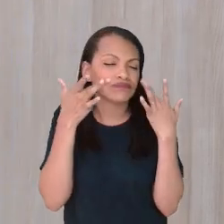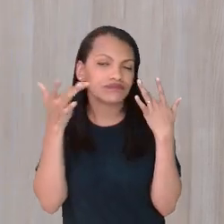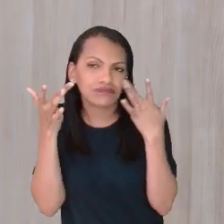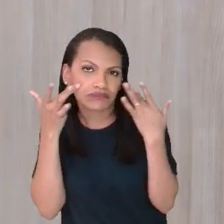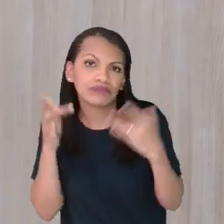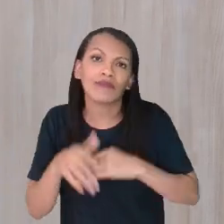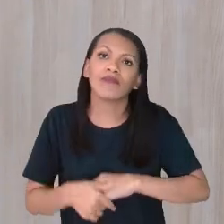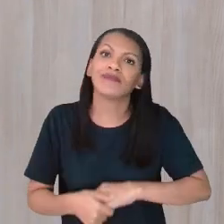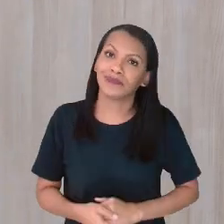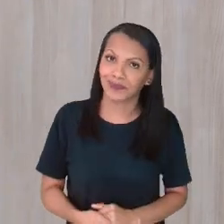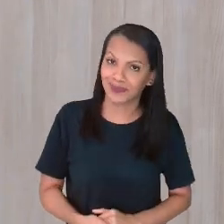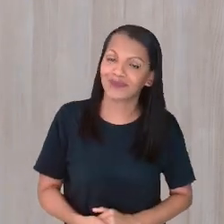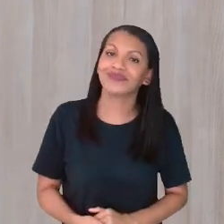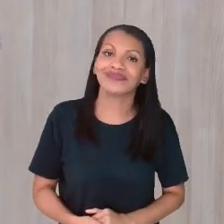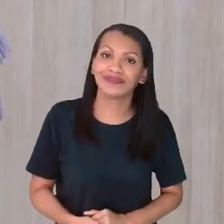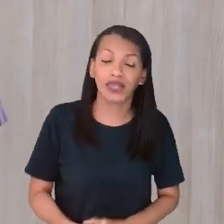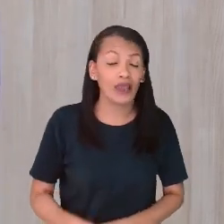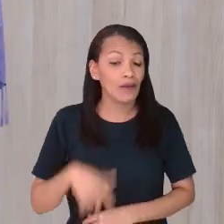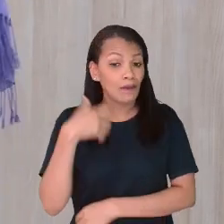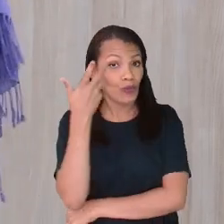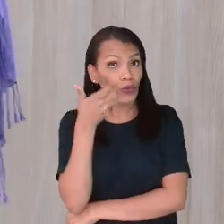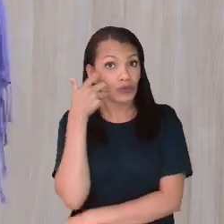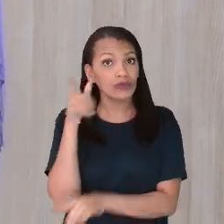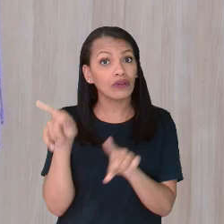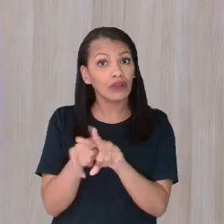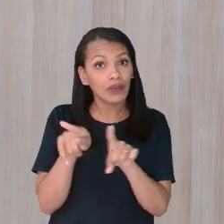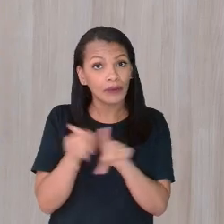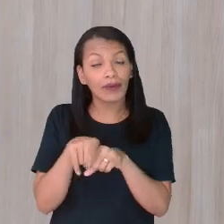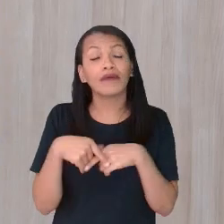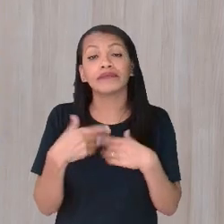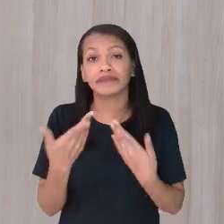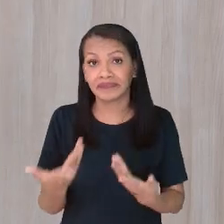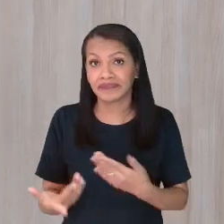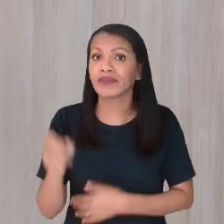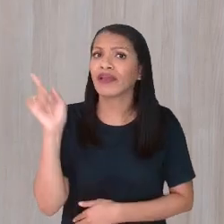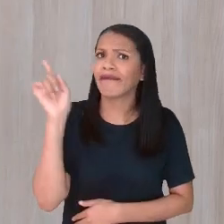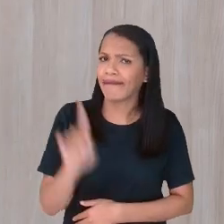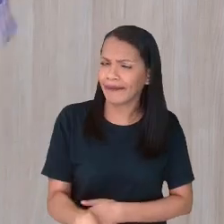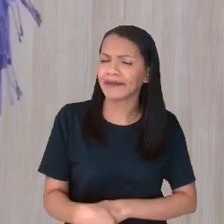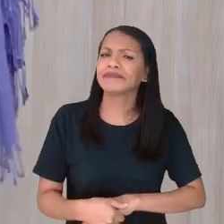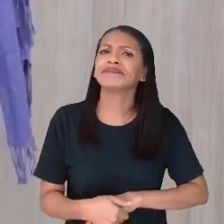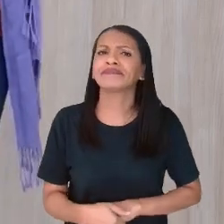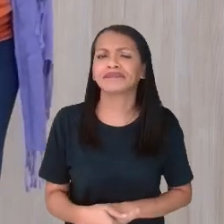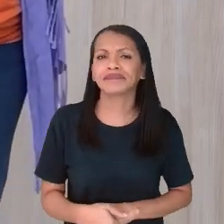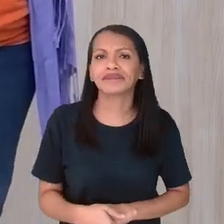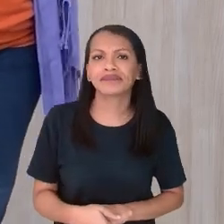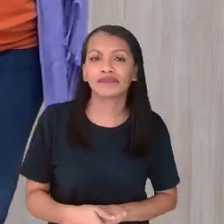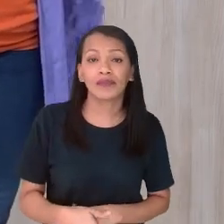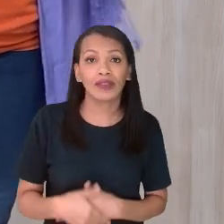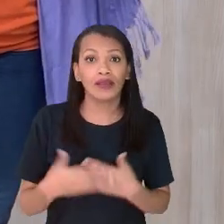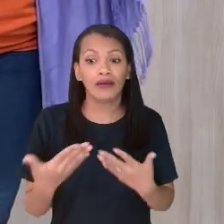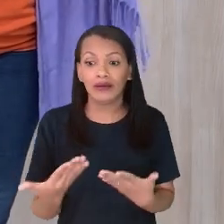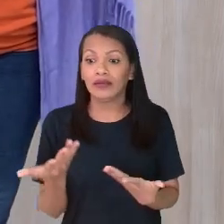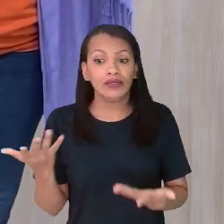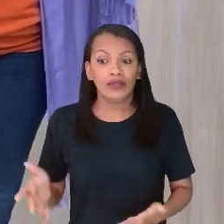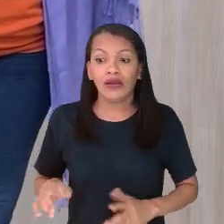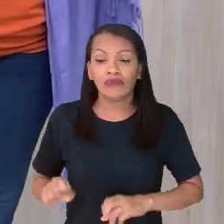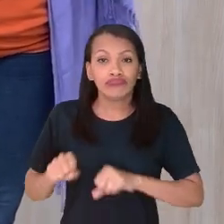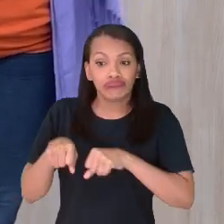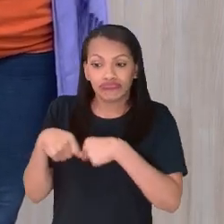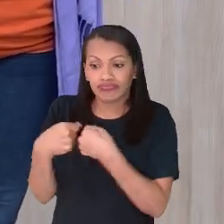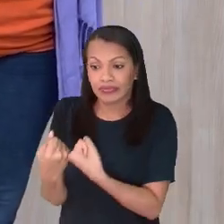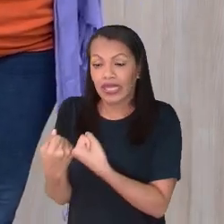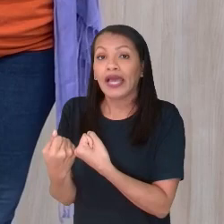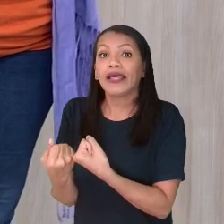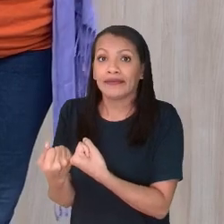Ela faz música também. E ela é extremamente ativa dentro